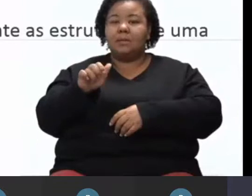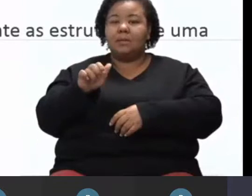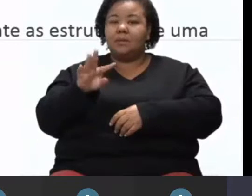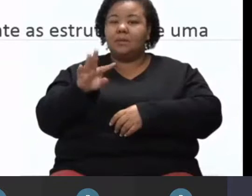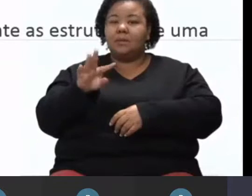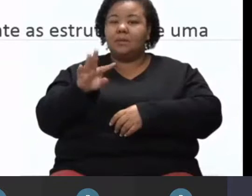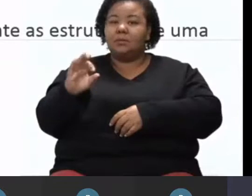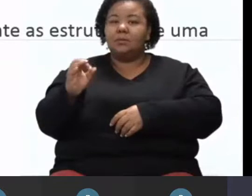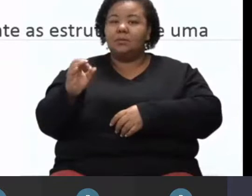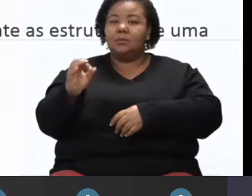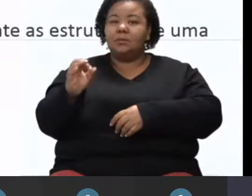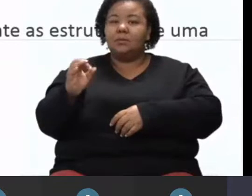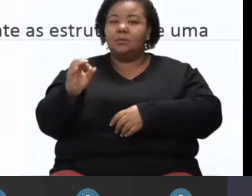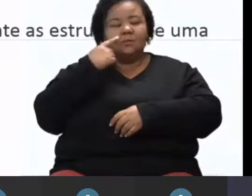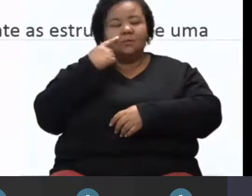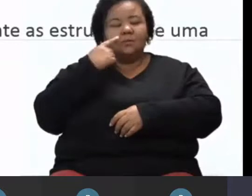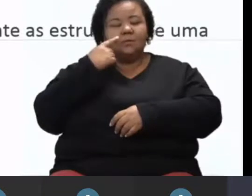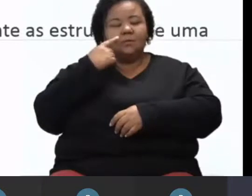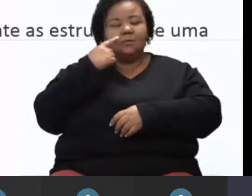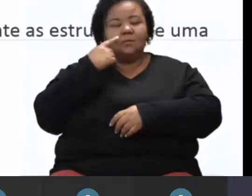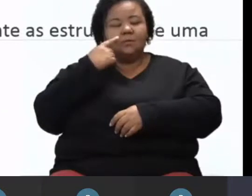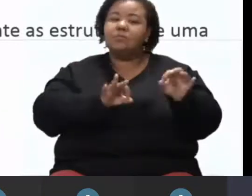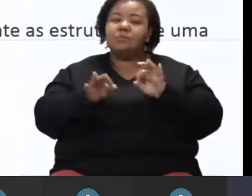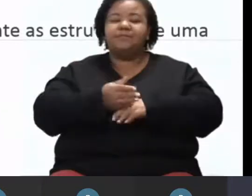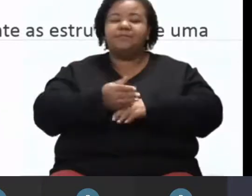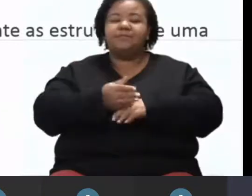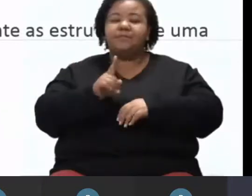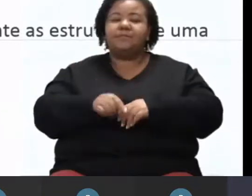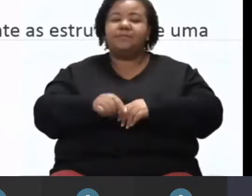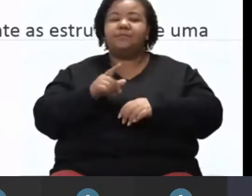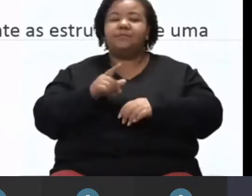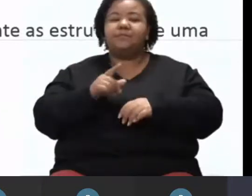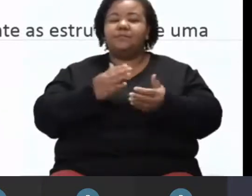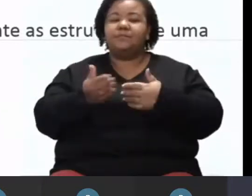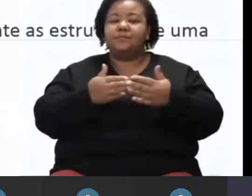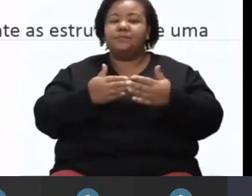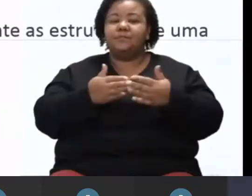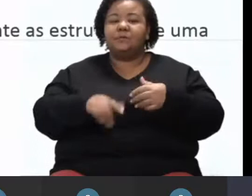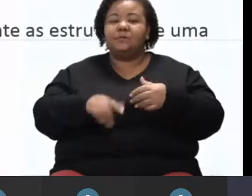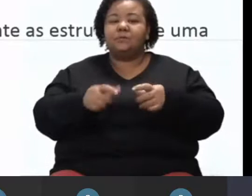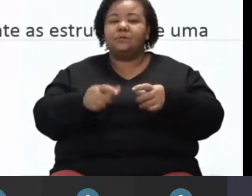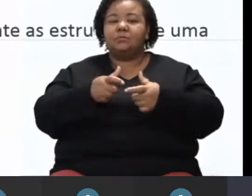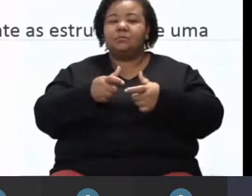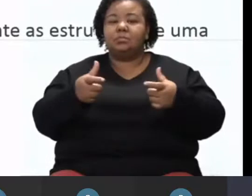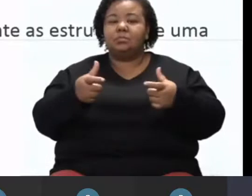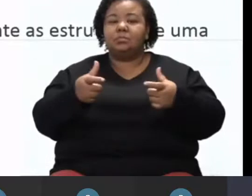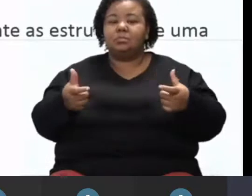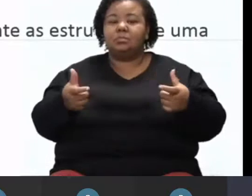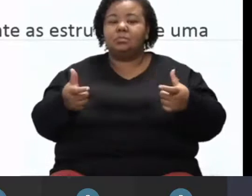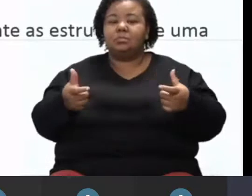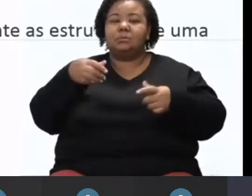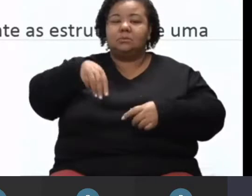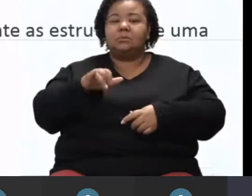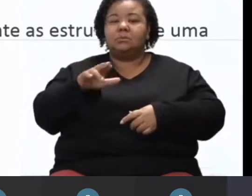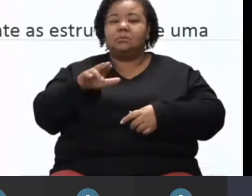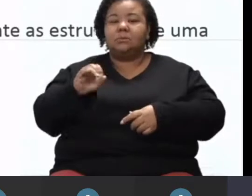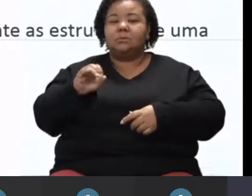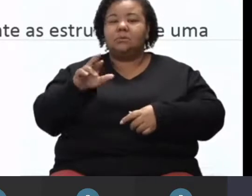verá o modo de preparo desse meio de cultura, e esse meio de cultura ele serve para qualquer tipo de crescimento de micro-organismo, seja